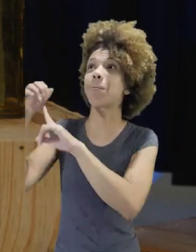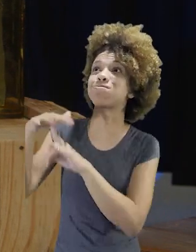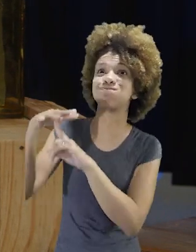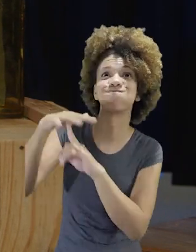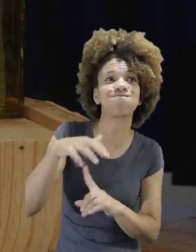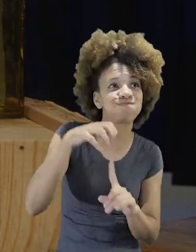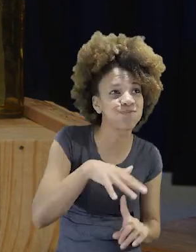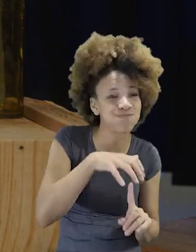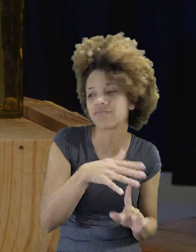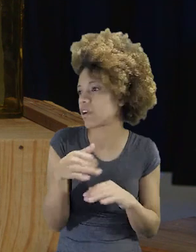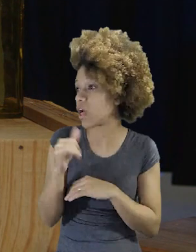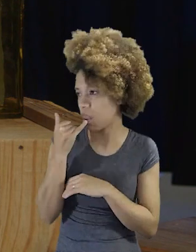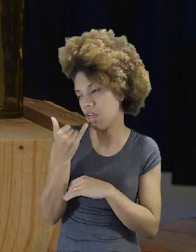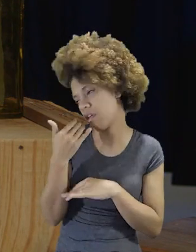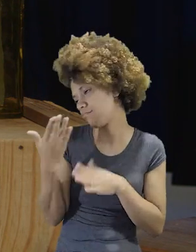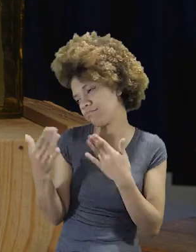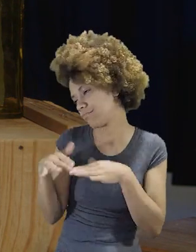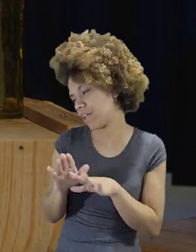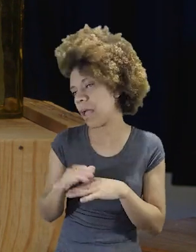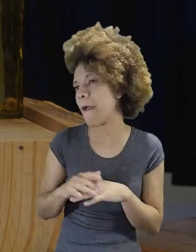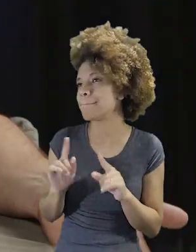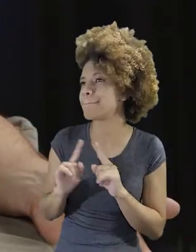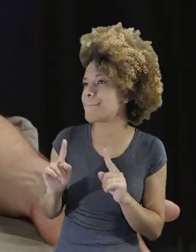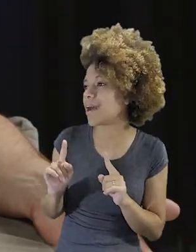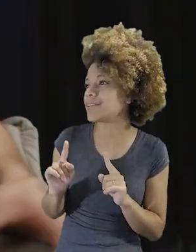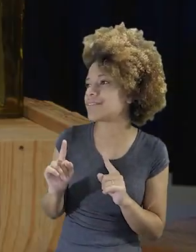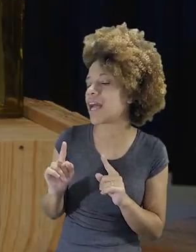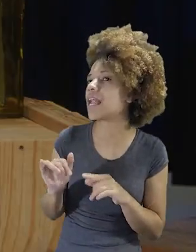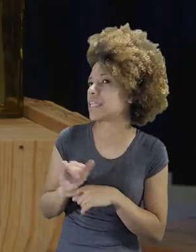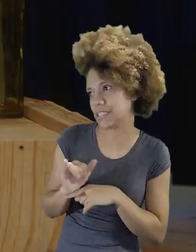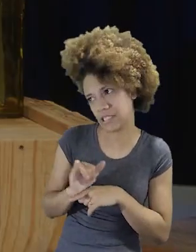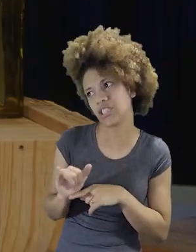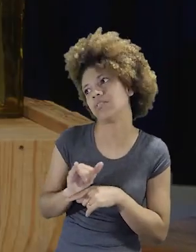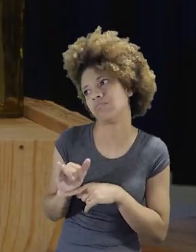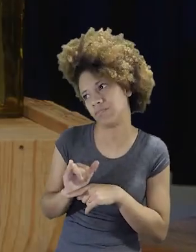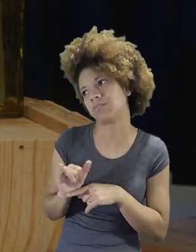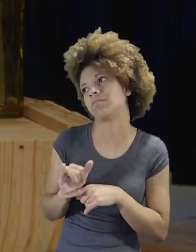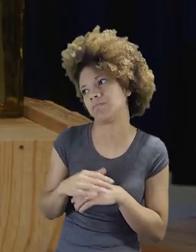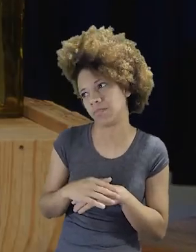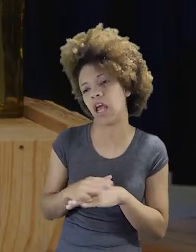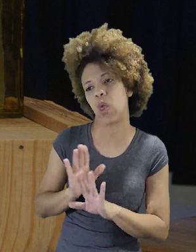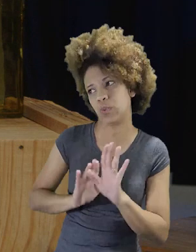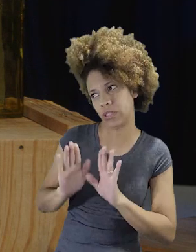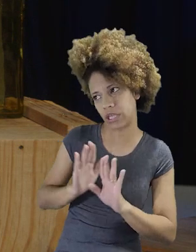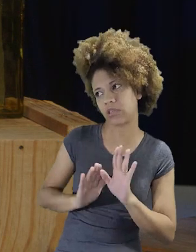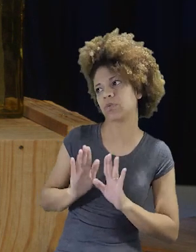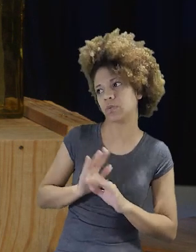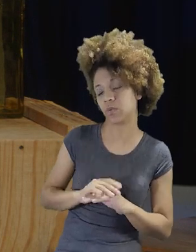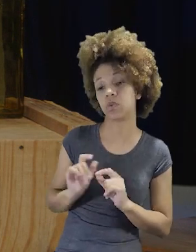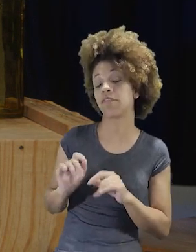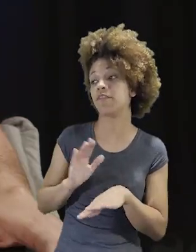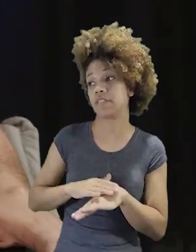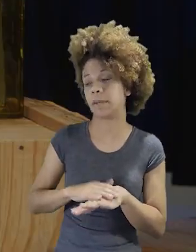acabei falando aqui é certo quando você ligou para ele quando a Braga foi mas ele é bem ele é bem